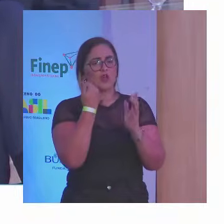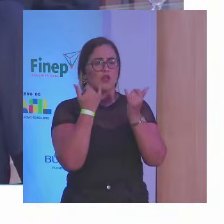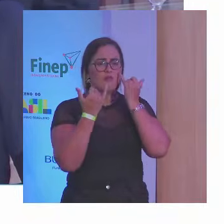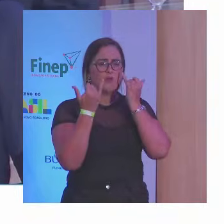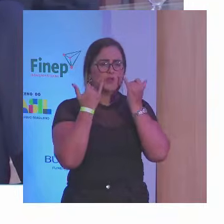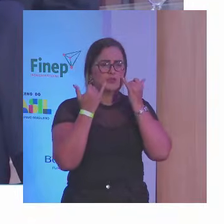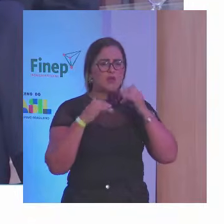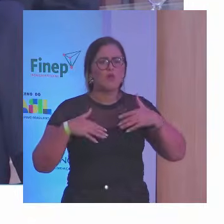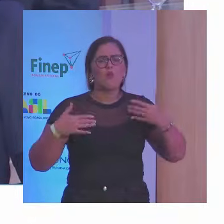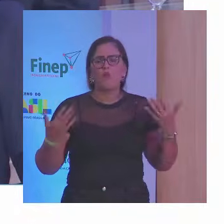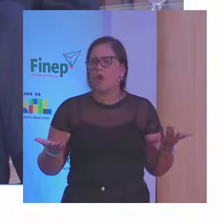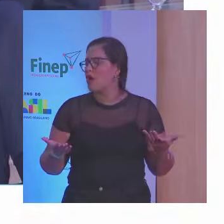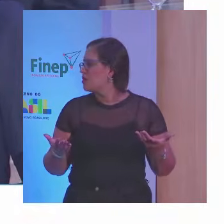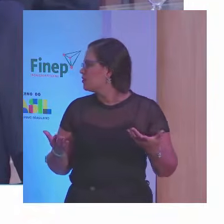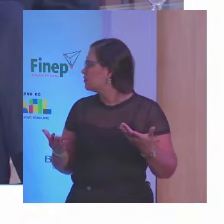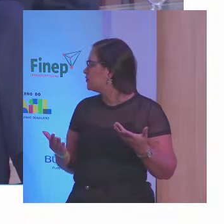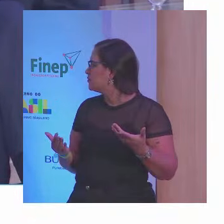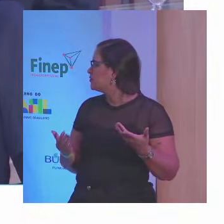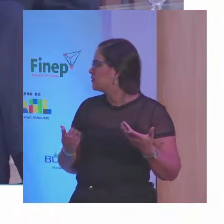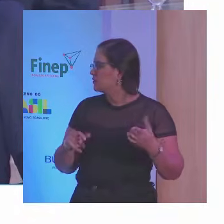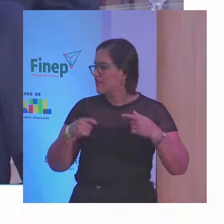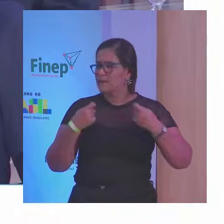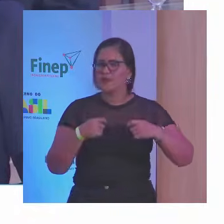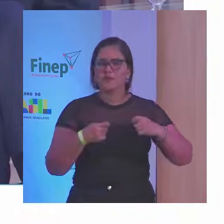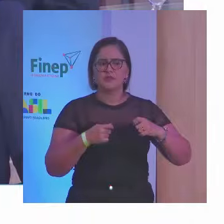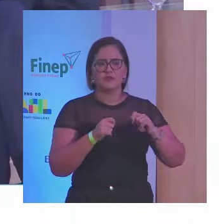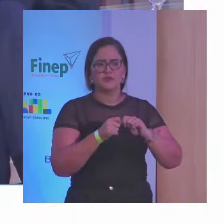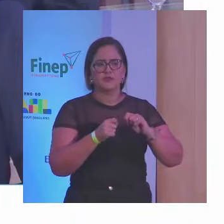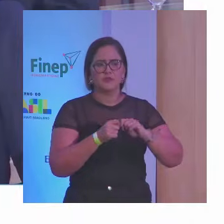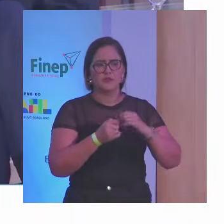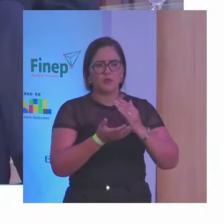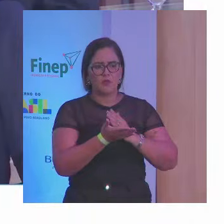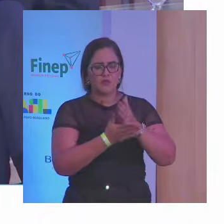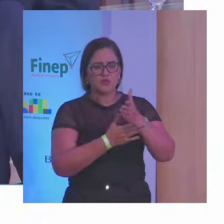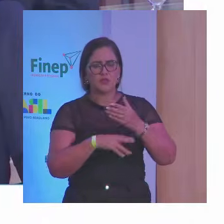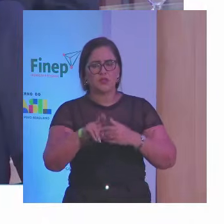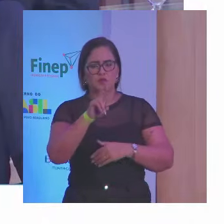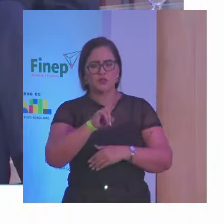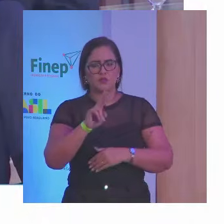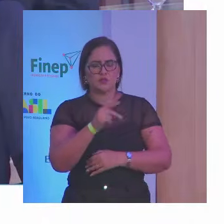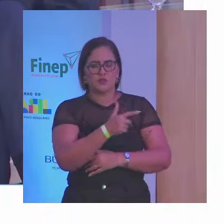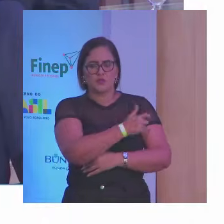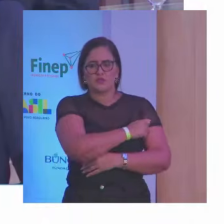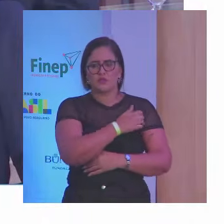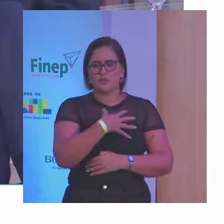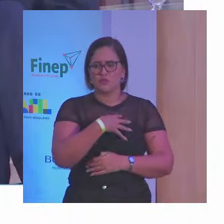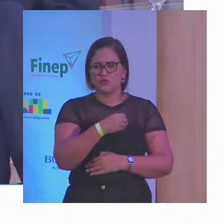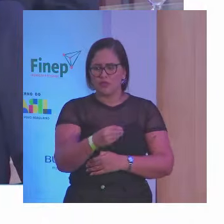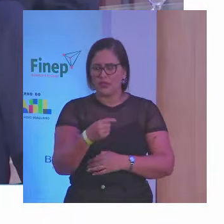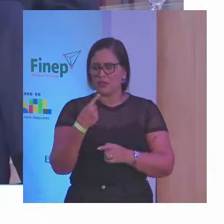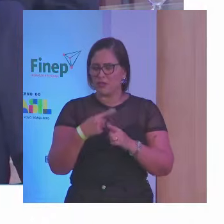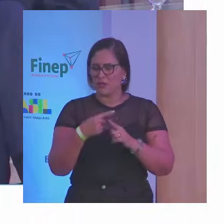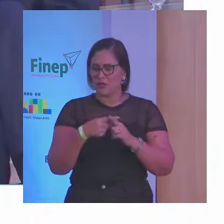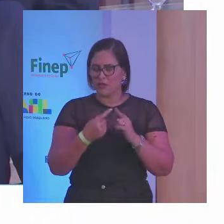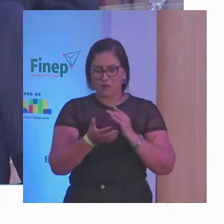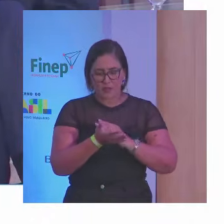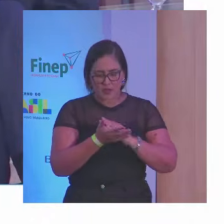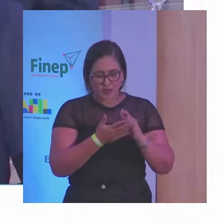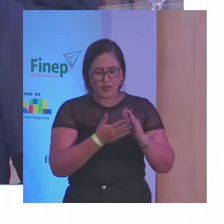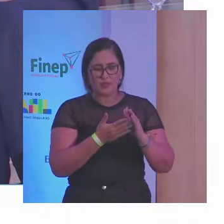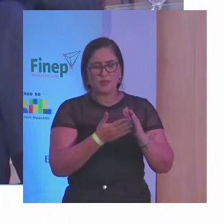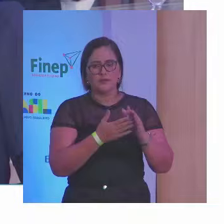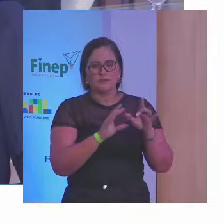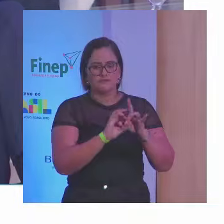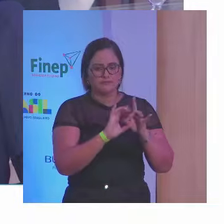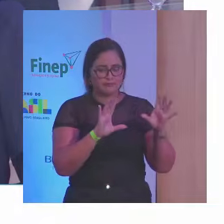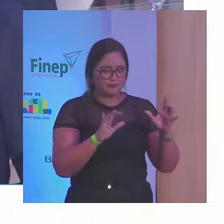Quais são os passo a passo que você tem que tomar? E eu comecei a aplicar essa vacina nos meus filhos, porque estão começando a abrir para a internet, está